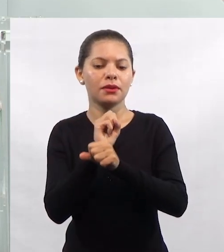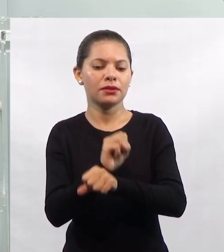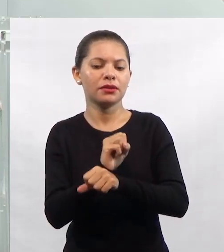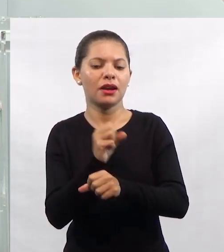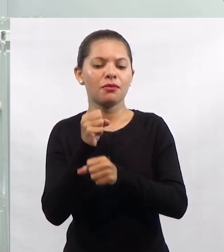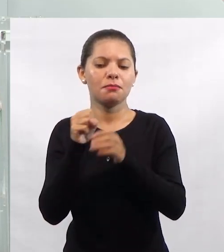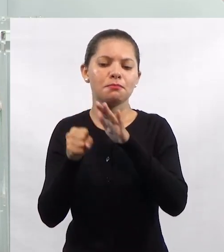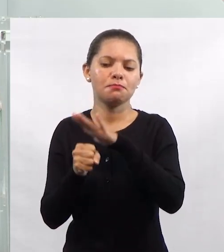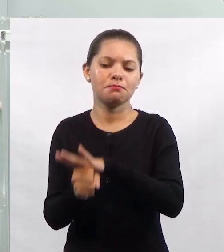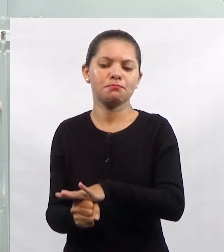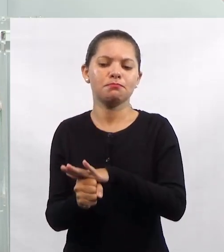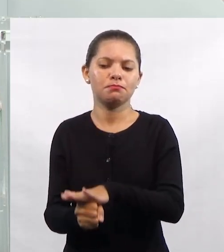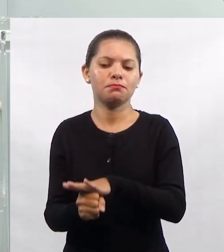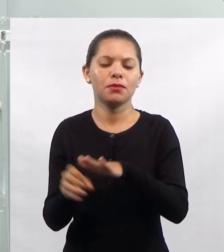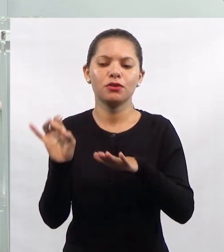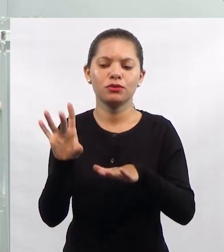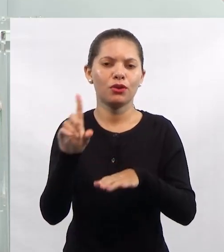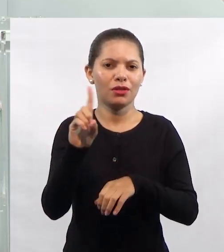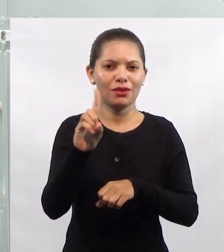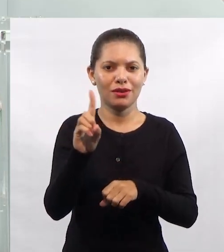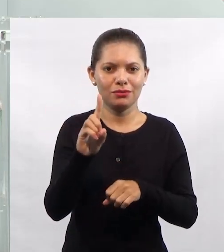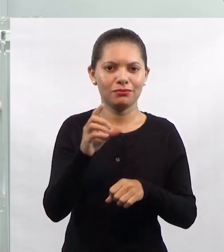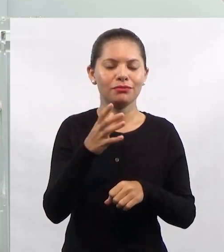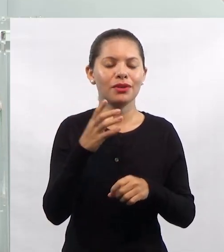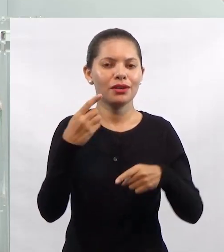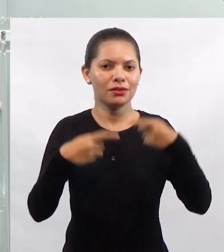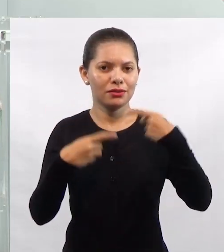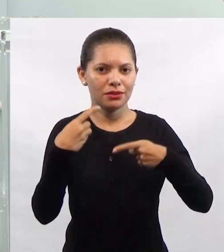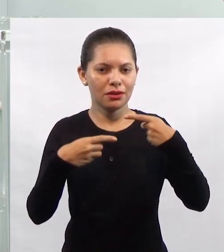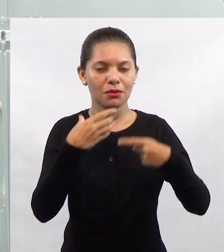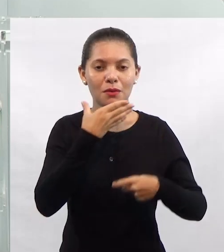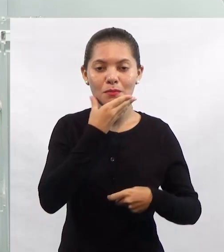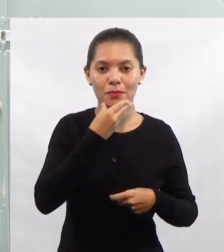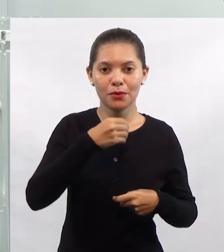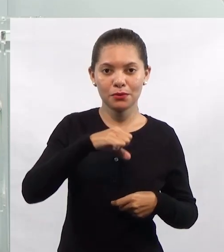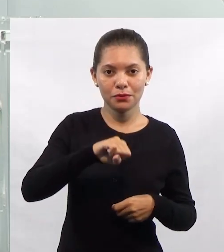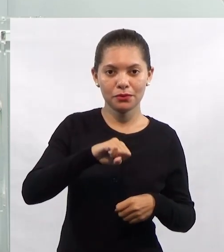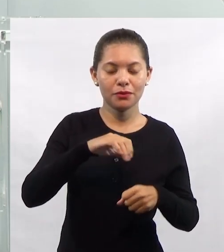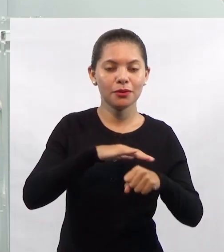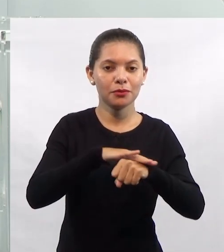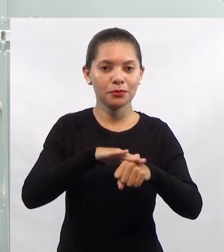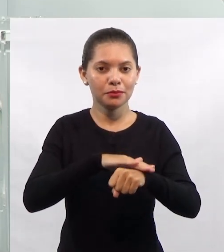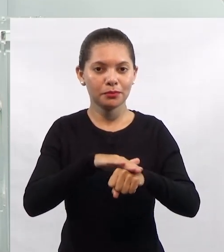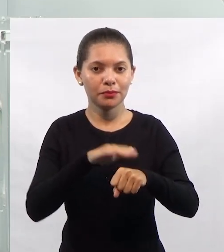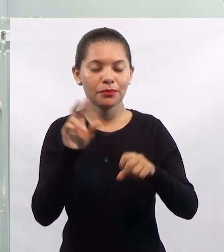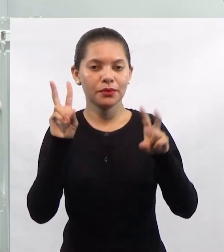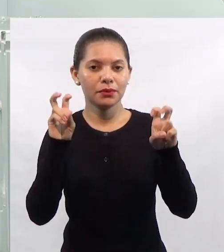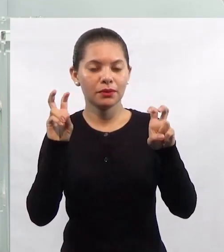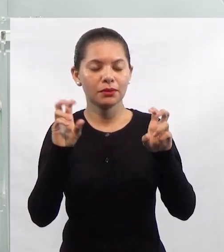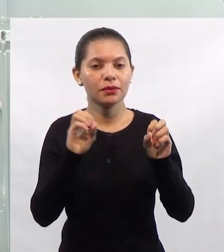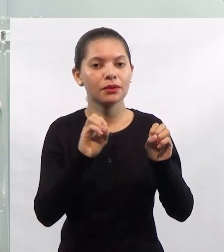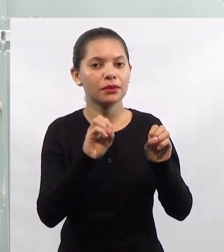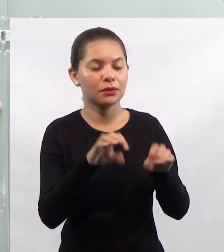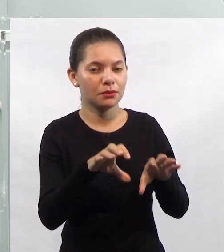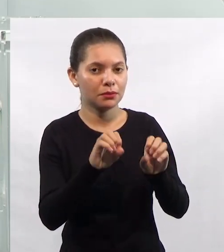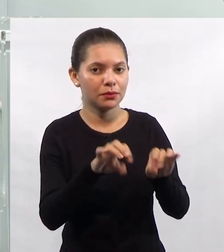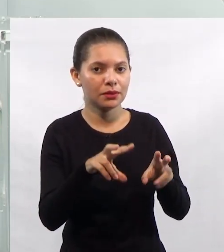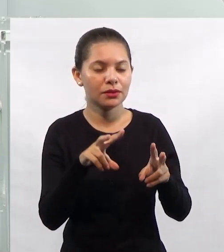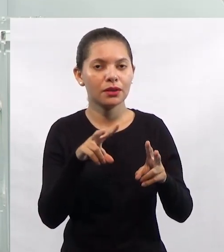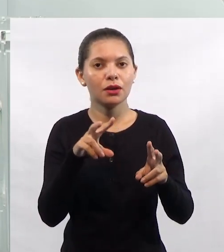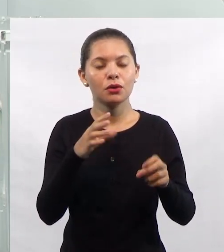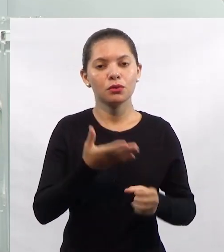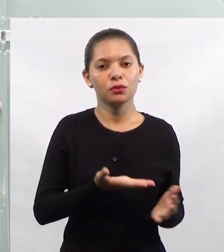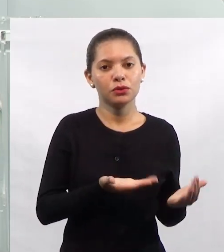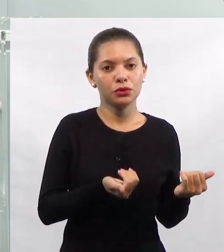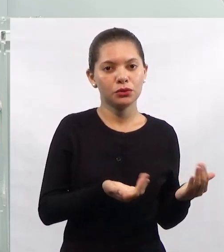serem escravizados e serem oprimidos. Então, é nesse diálogo que o Paulo Freire vai conversar sobre educação